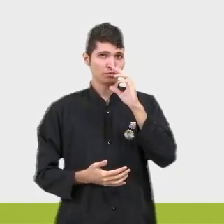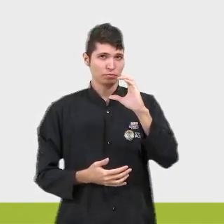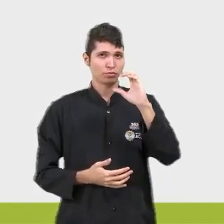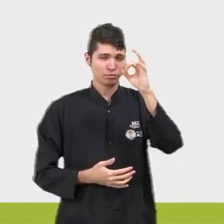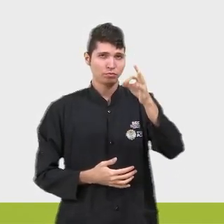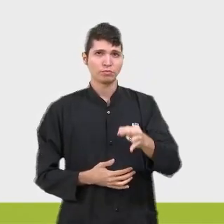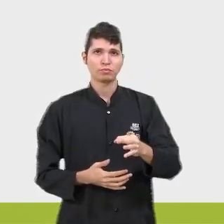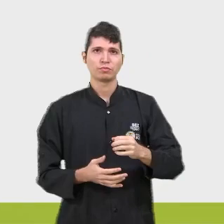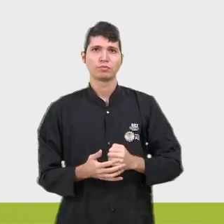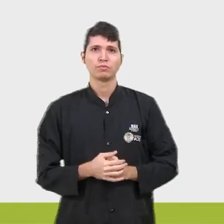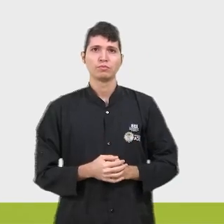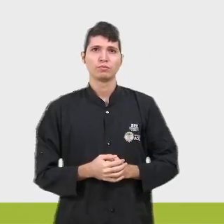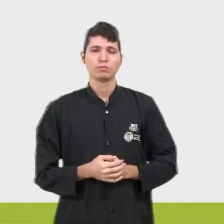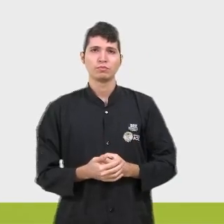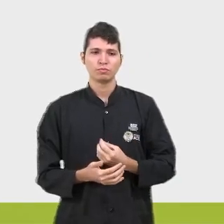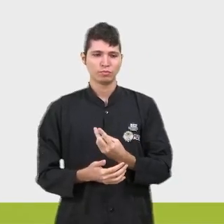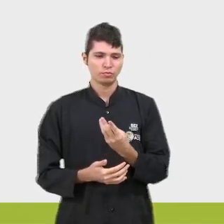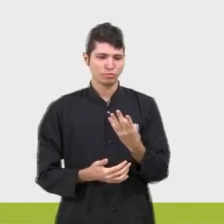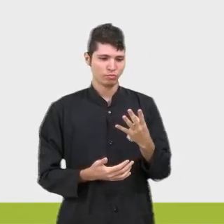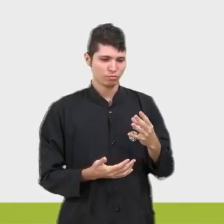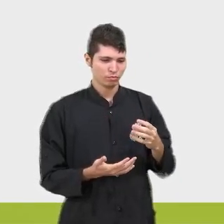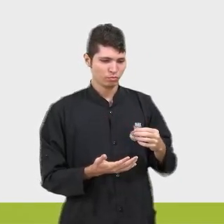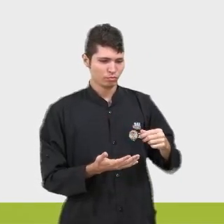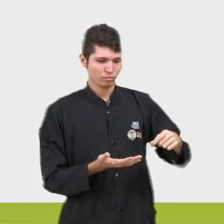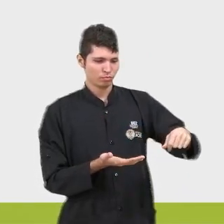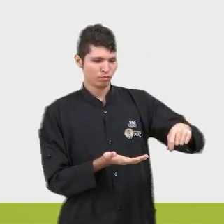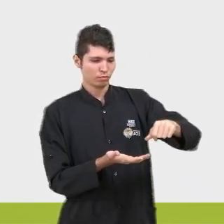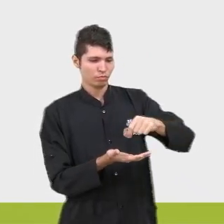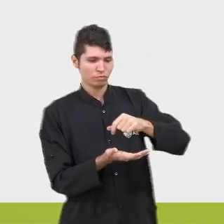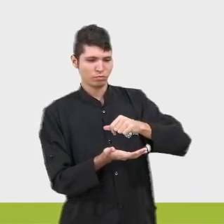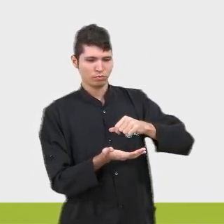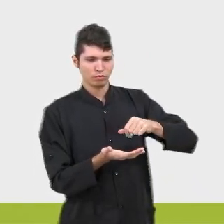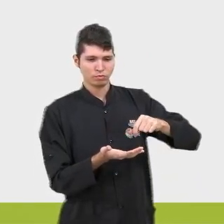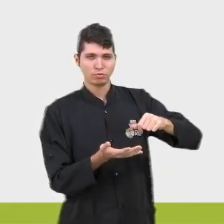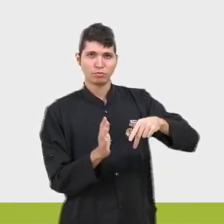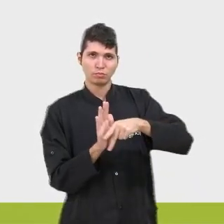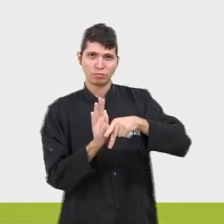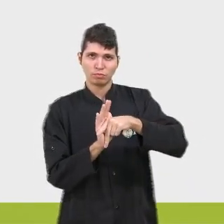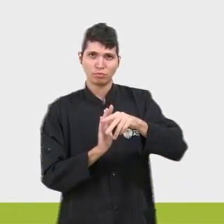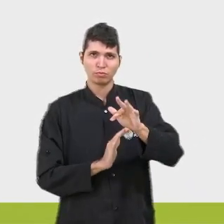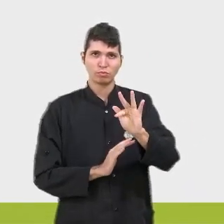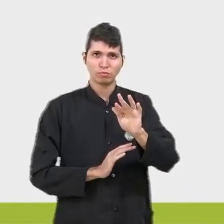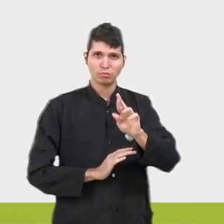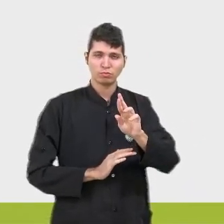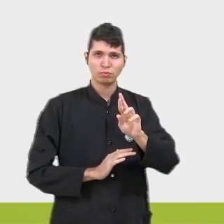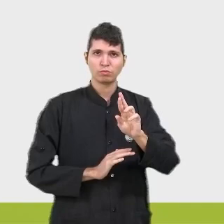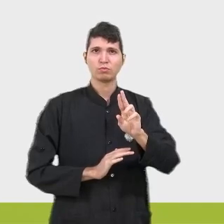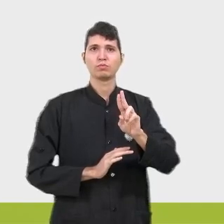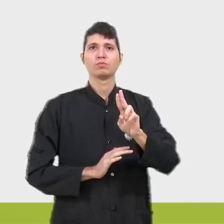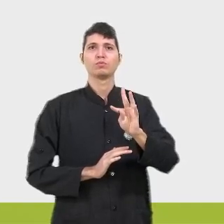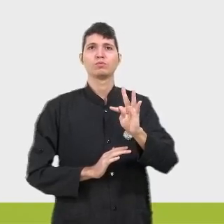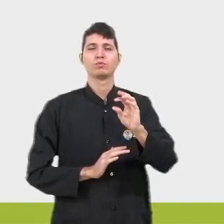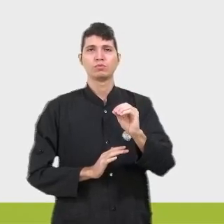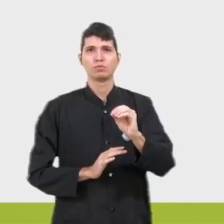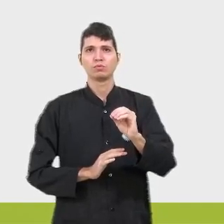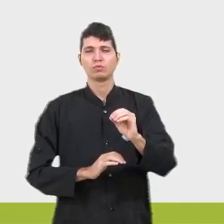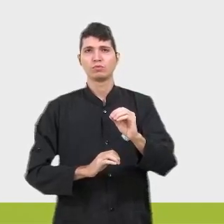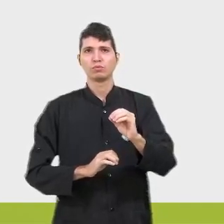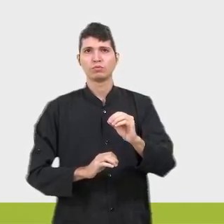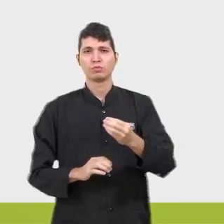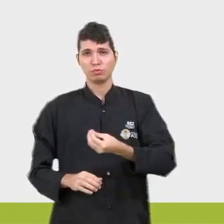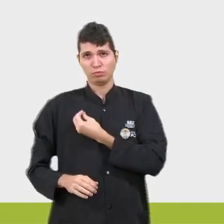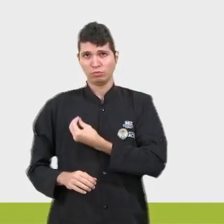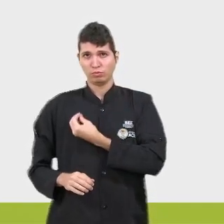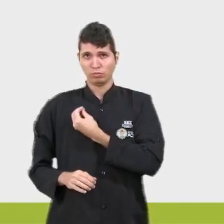ver. Da quantidade de sementes por fruto? Não. Dos habitats disponíveis para